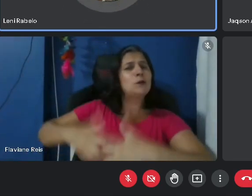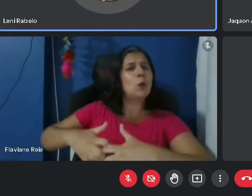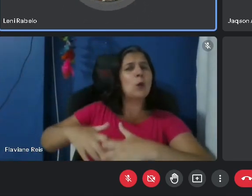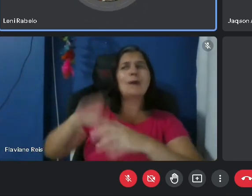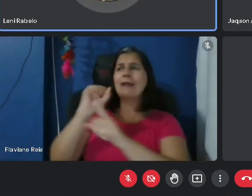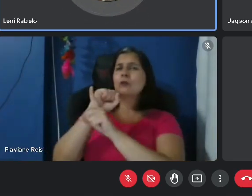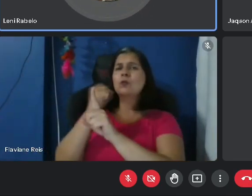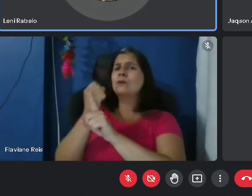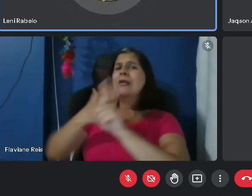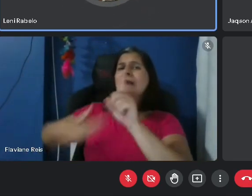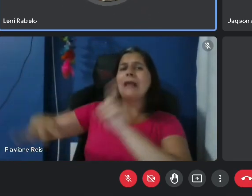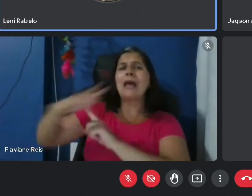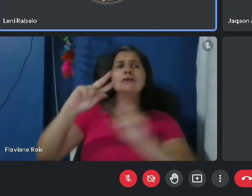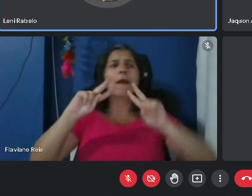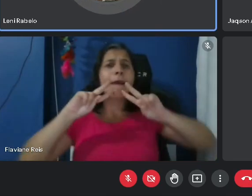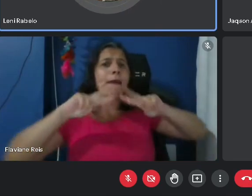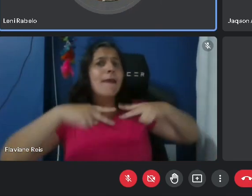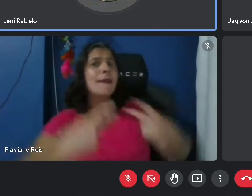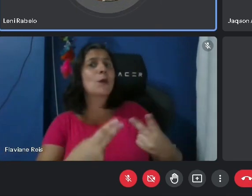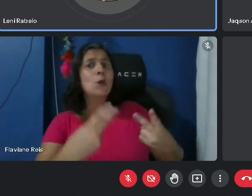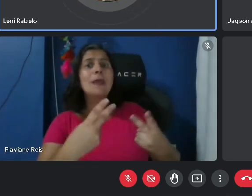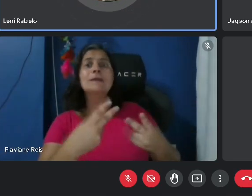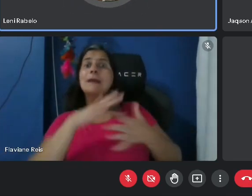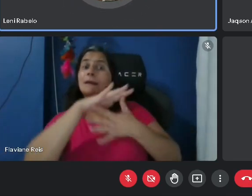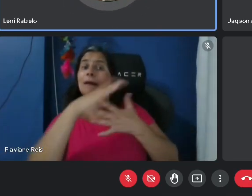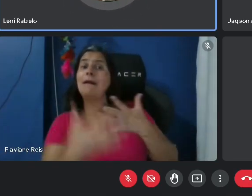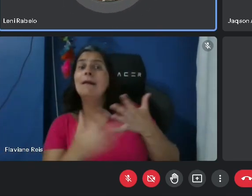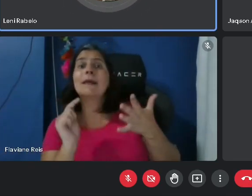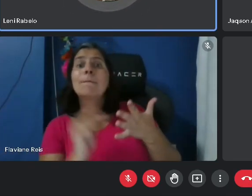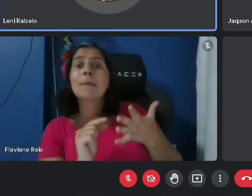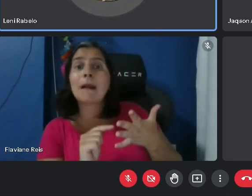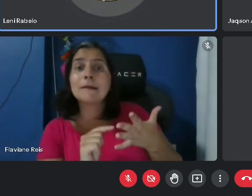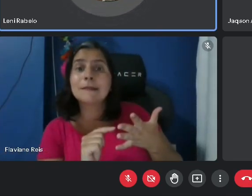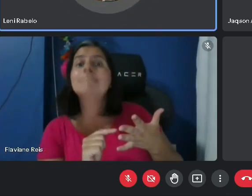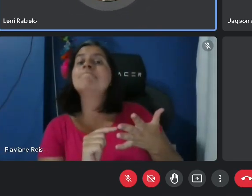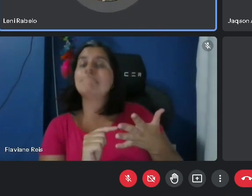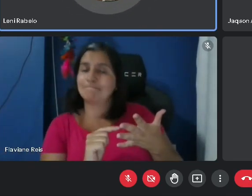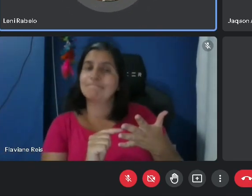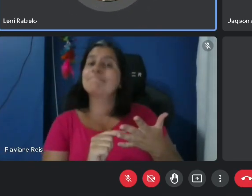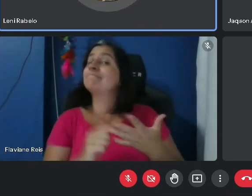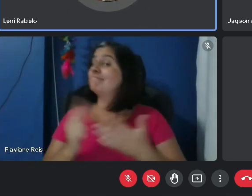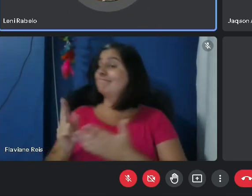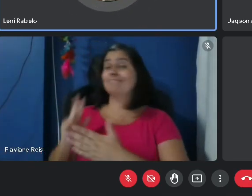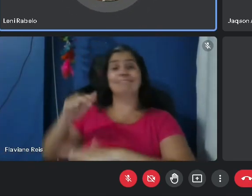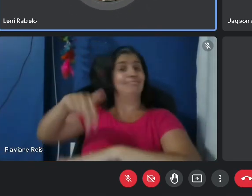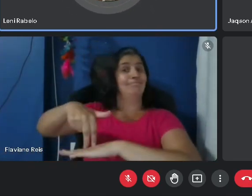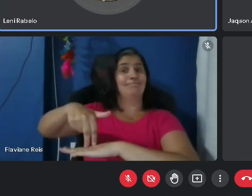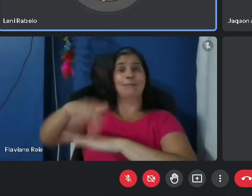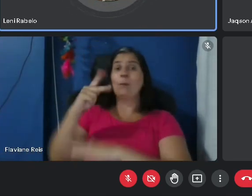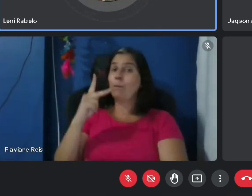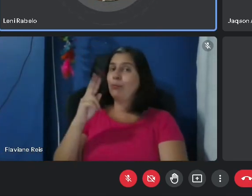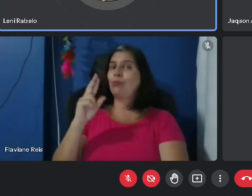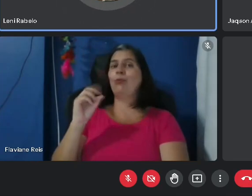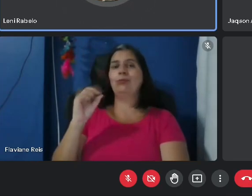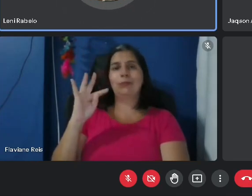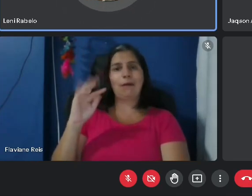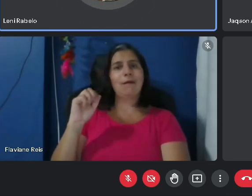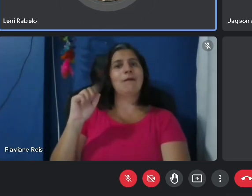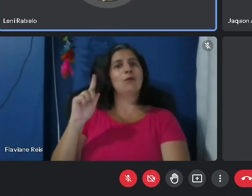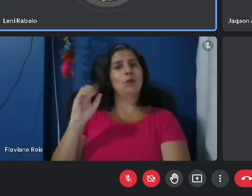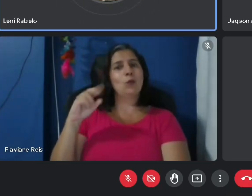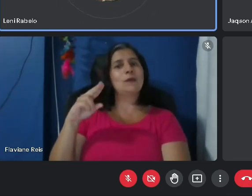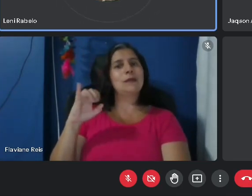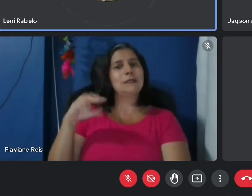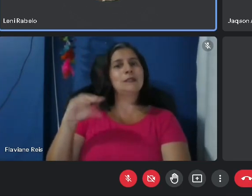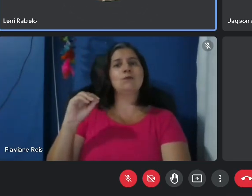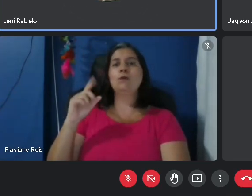A sociedade, então a sociedade precisa é necessário que a sociedade faça essa reflexão